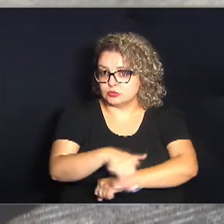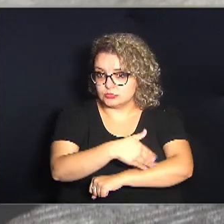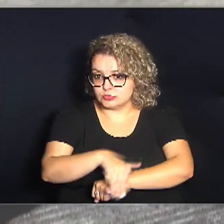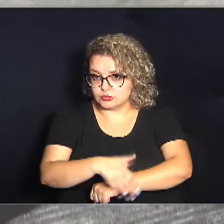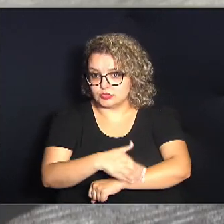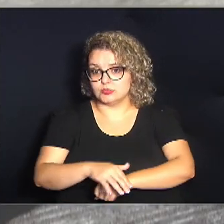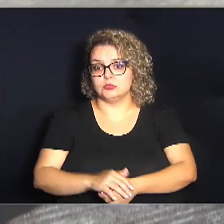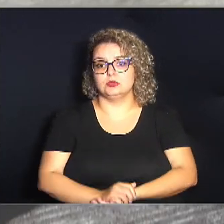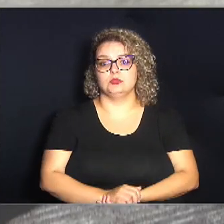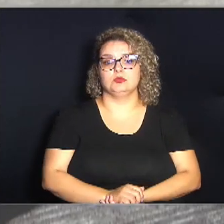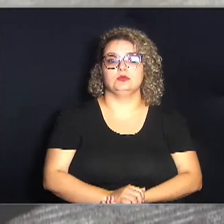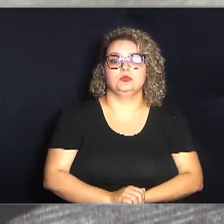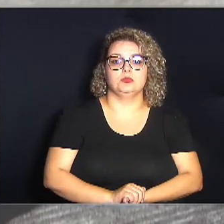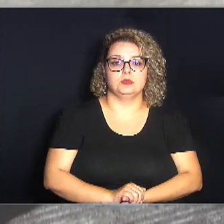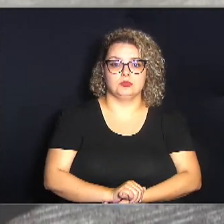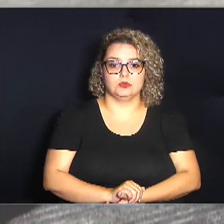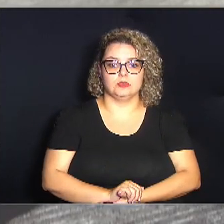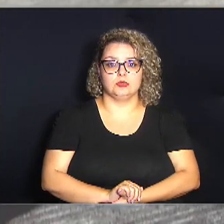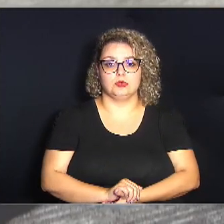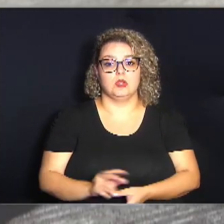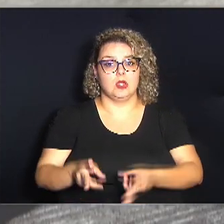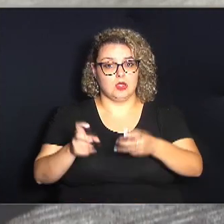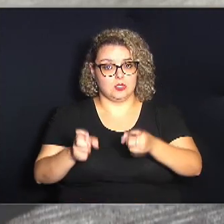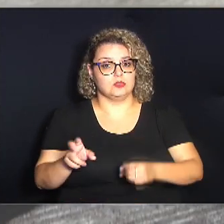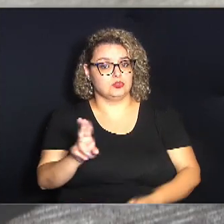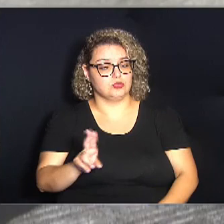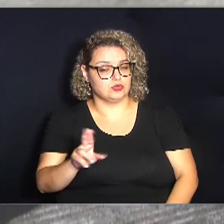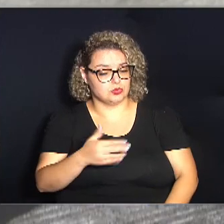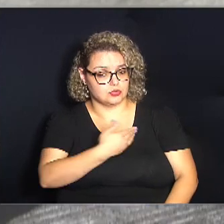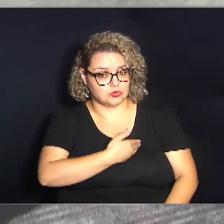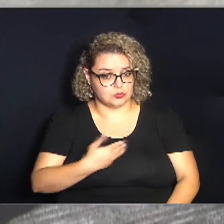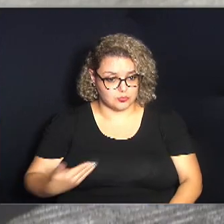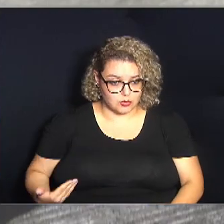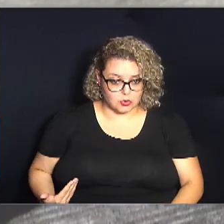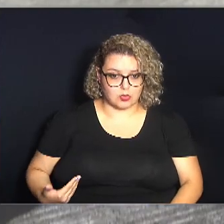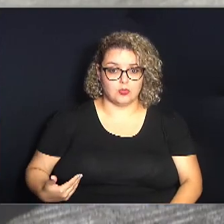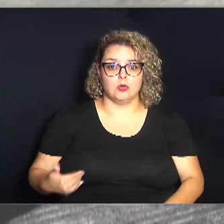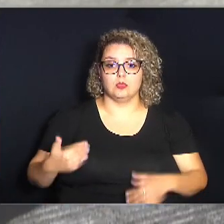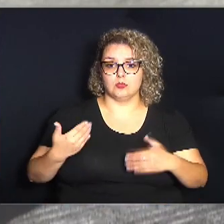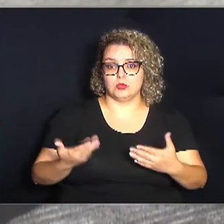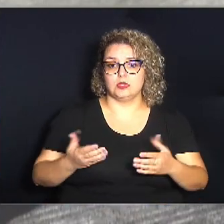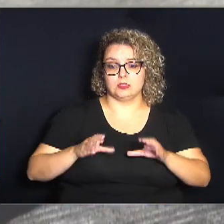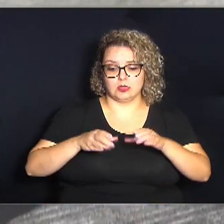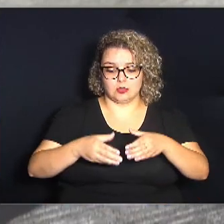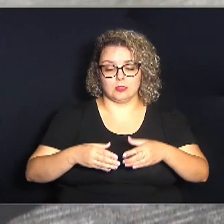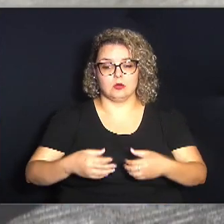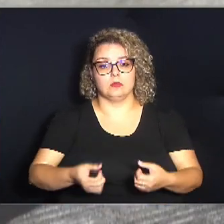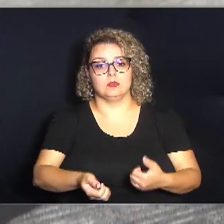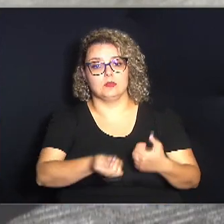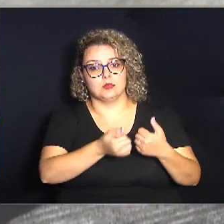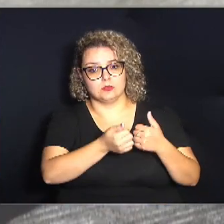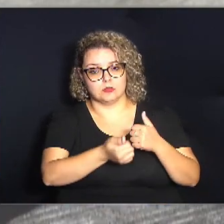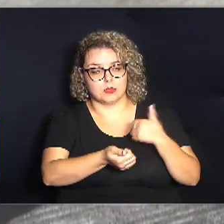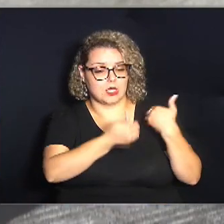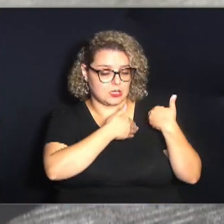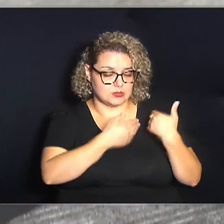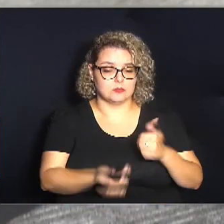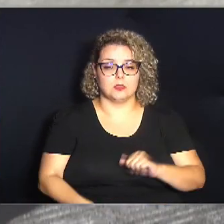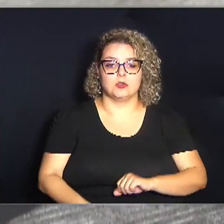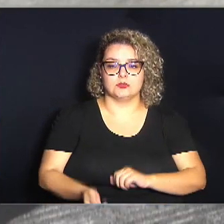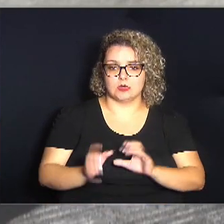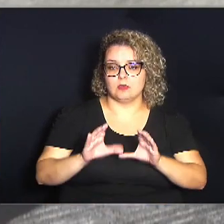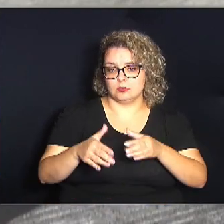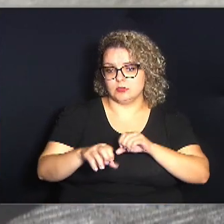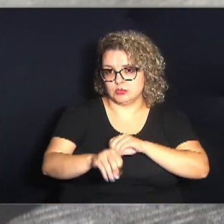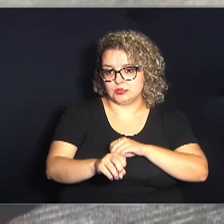de reconhecimento de utilidade pública, enfim. Então, a Comissão de Educação ela fica responsável. Então, a gente teve 15 projetos, acho que a gente